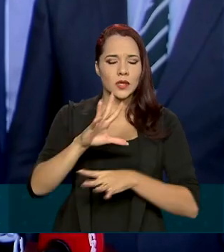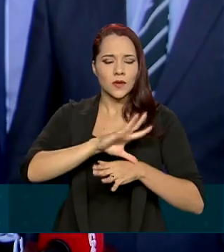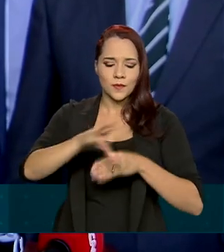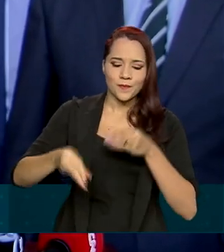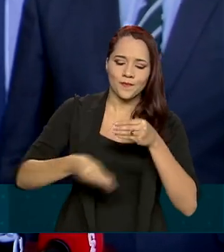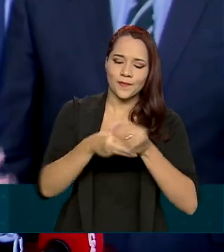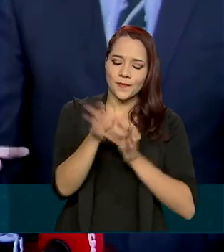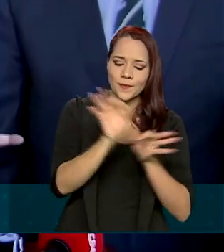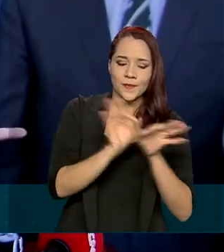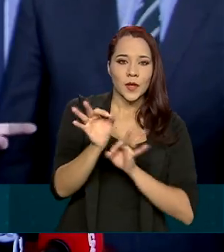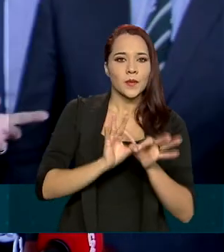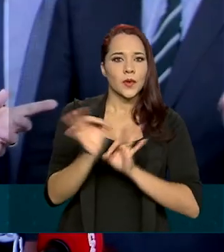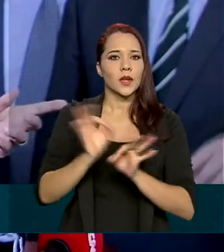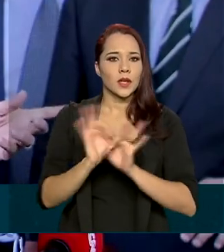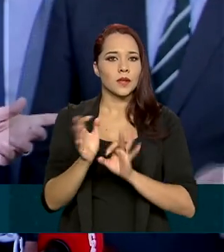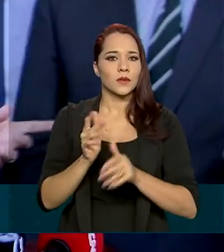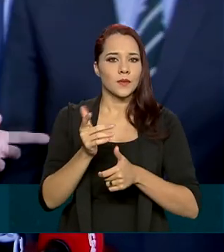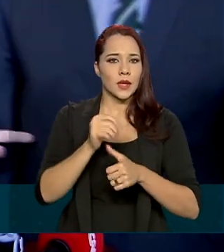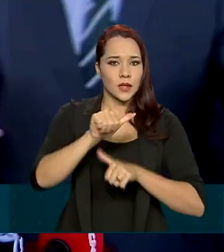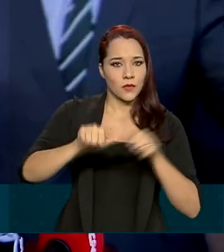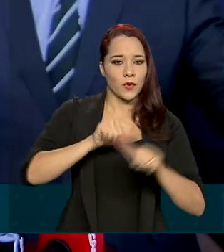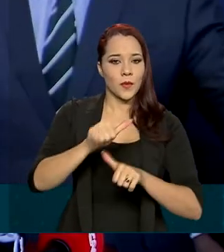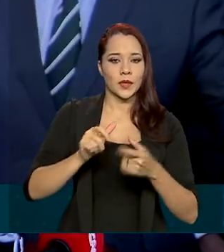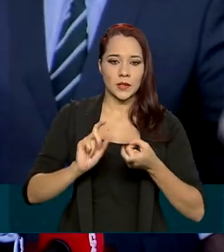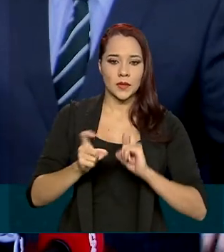reformas. Foi muito bom.